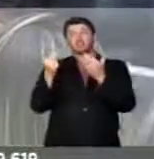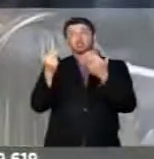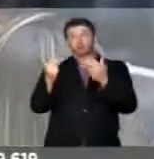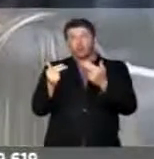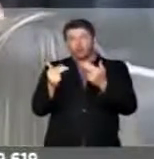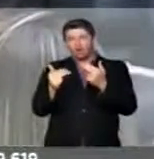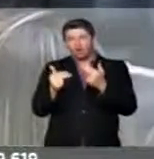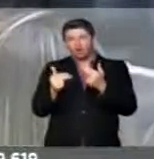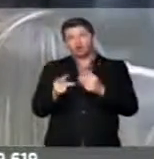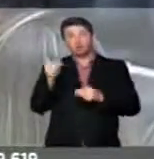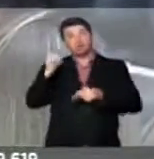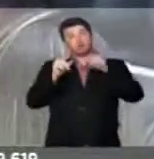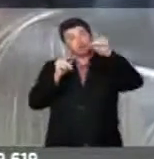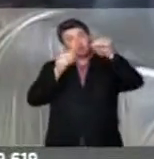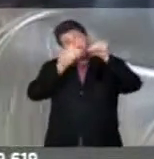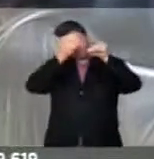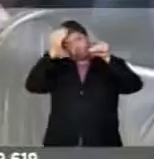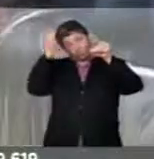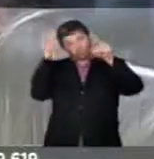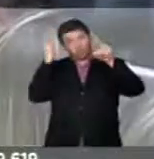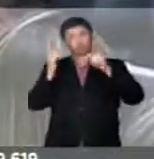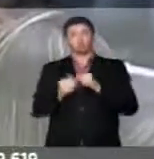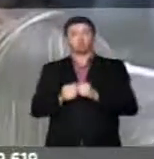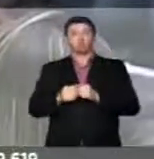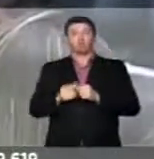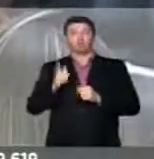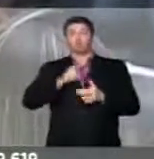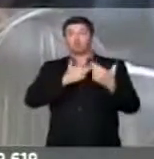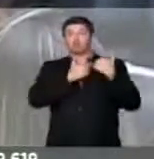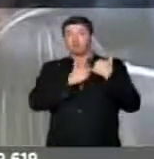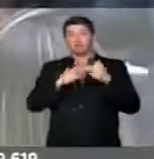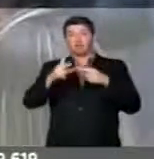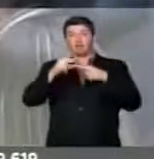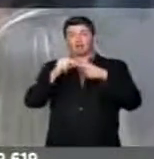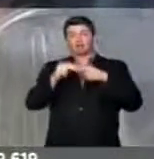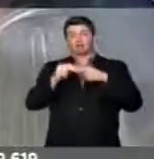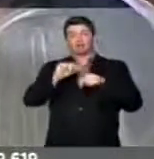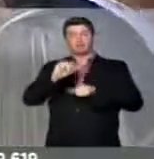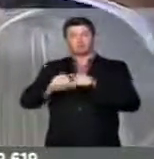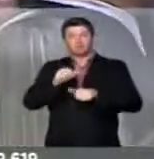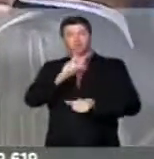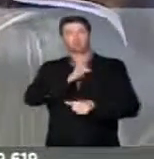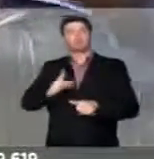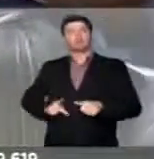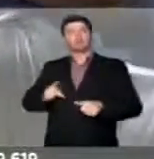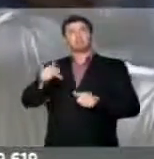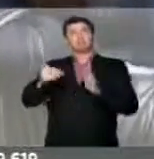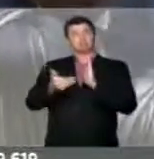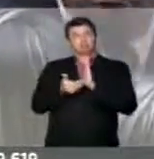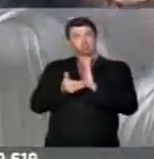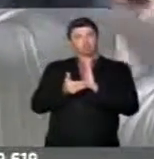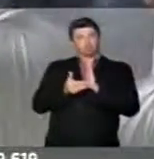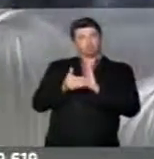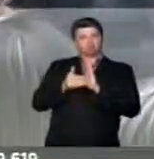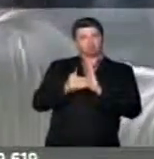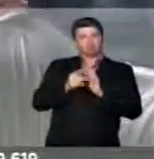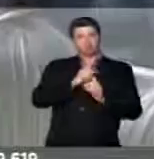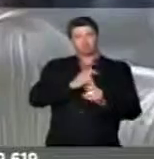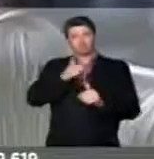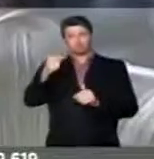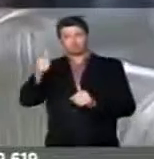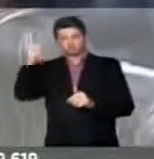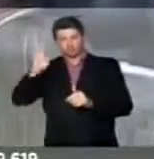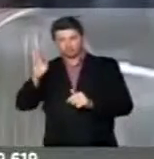fiscais, é o senhor Eduardo Cunha, que terá o papel e a caneta de ser presidente da Câmara,